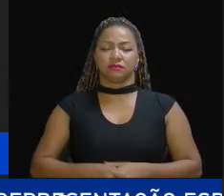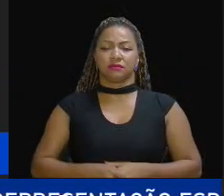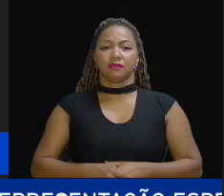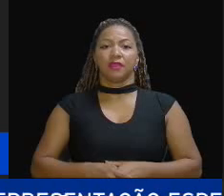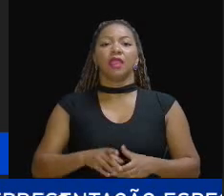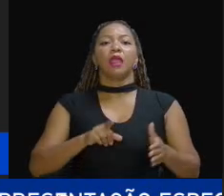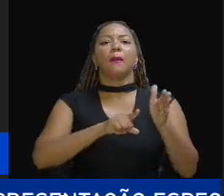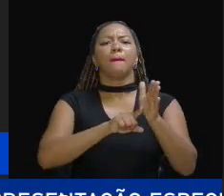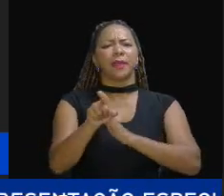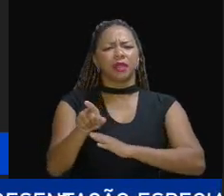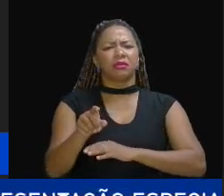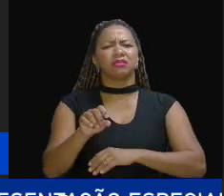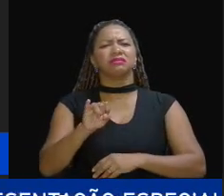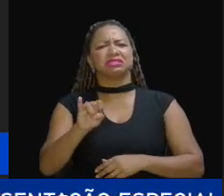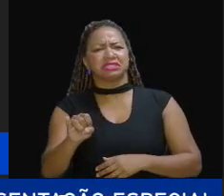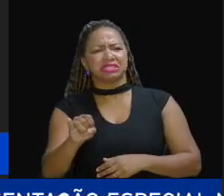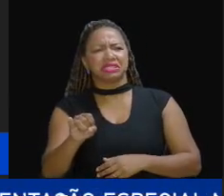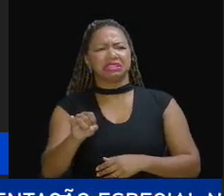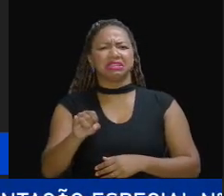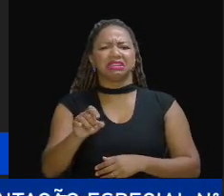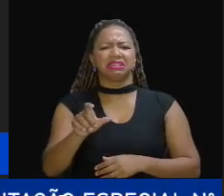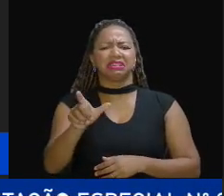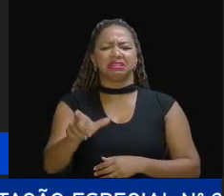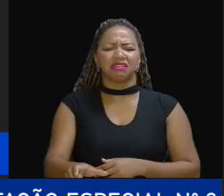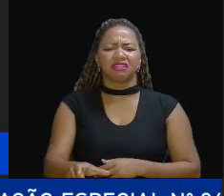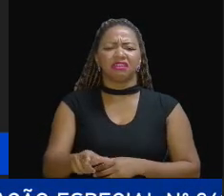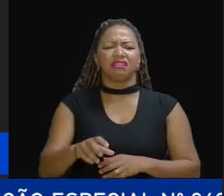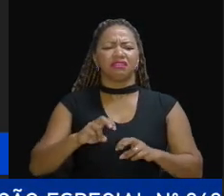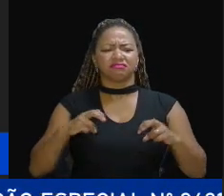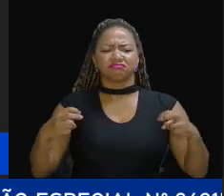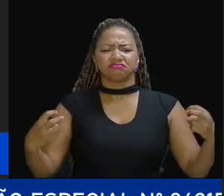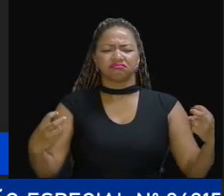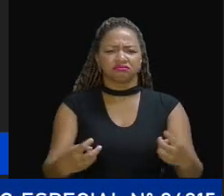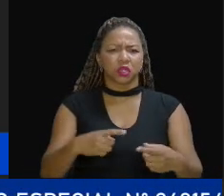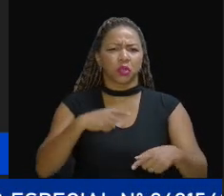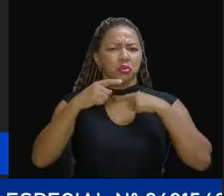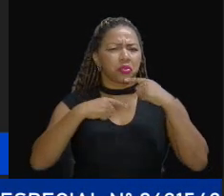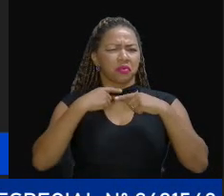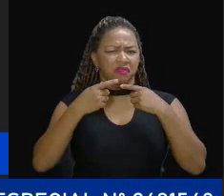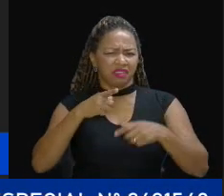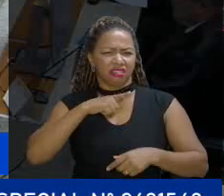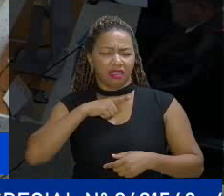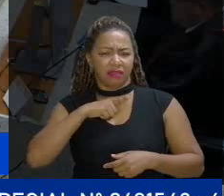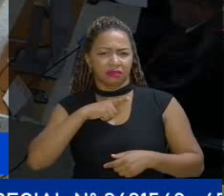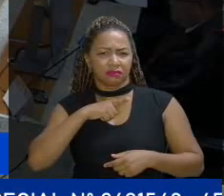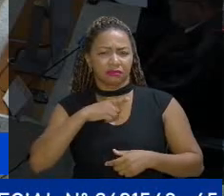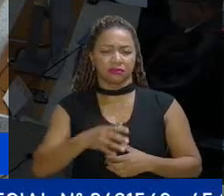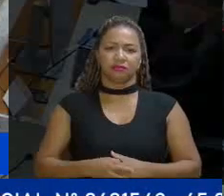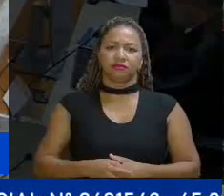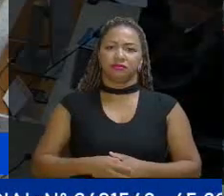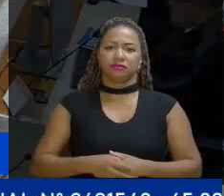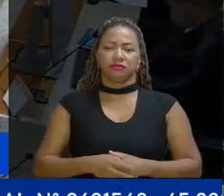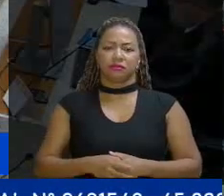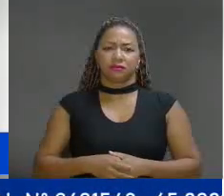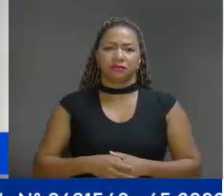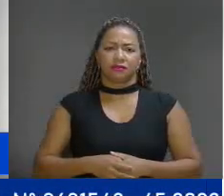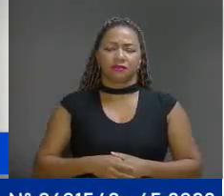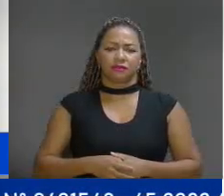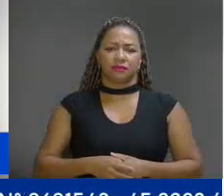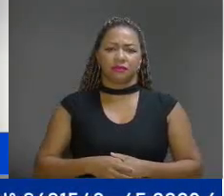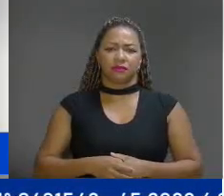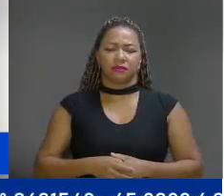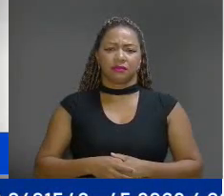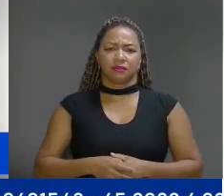Eu pergunto se algum colega tem dúvida quanto ao relatório. Carmo Antônio? Não, o relatório foi disponibilizado.